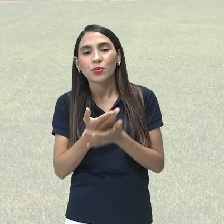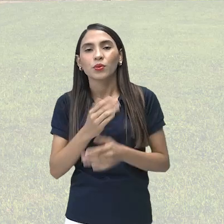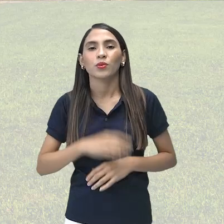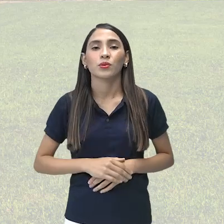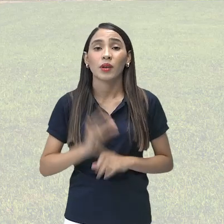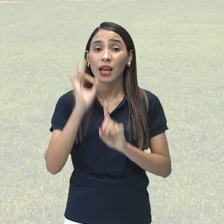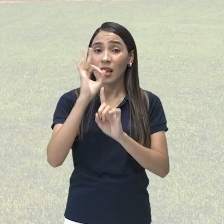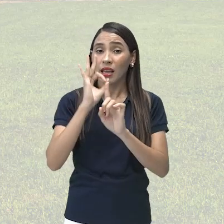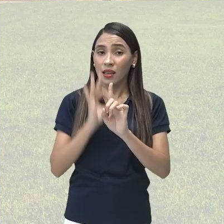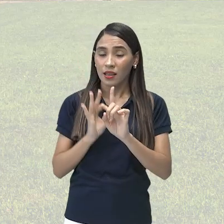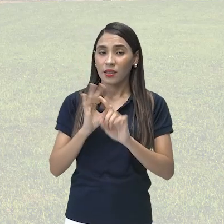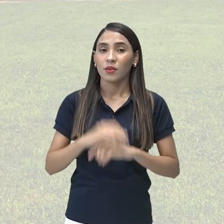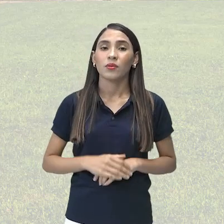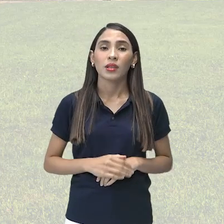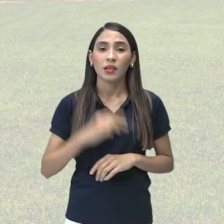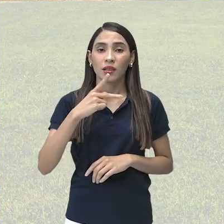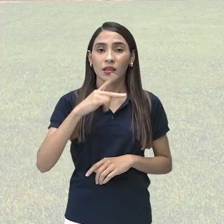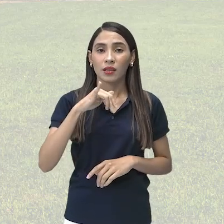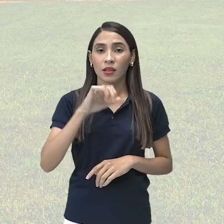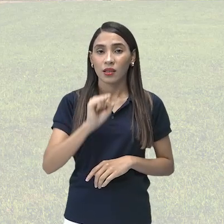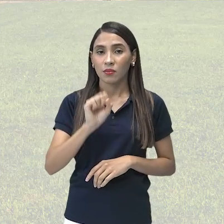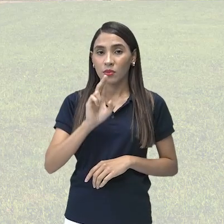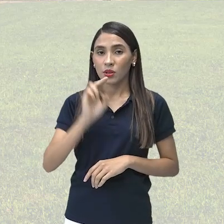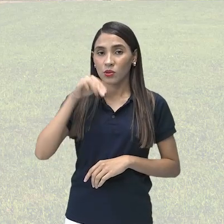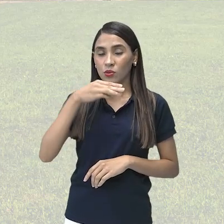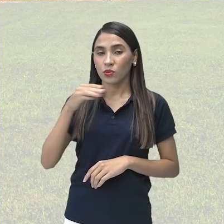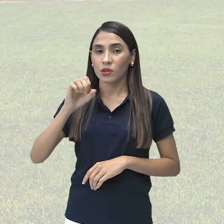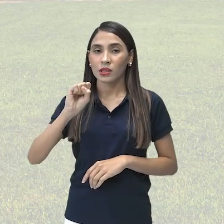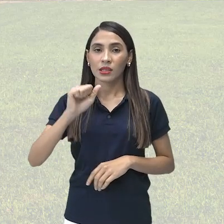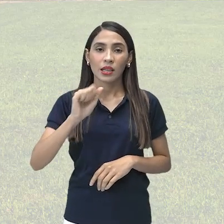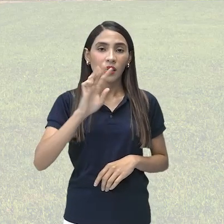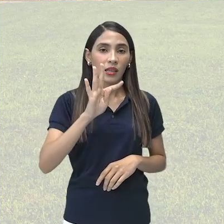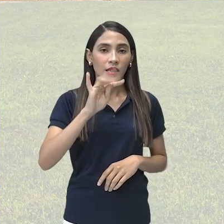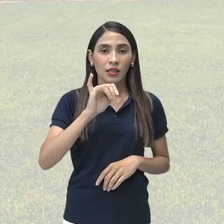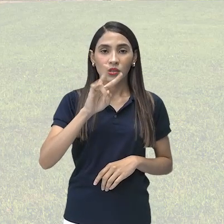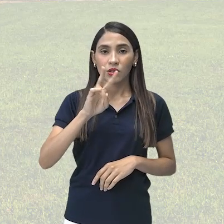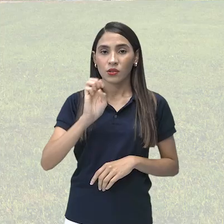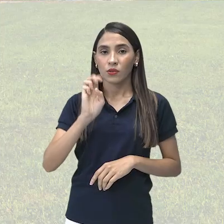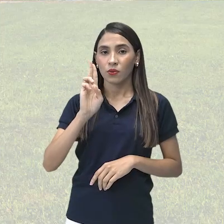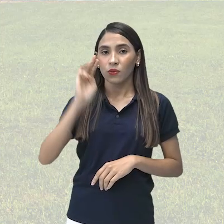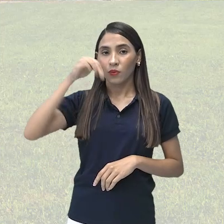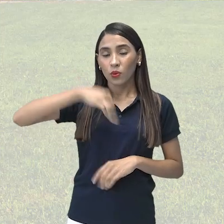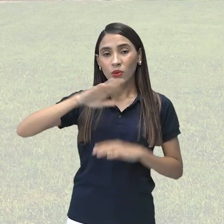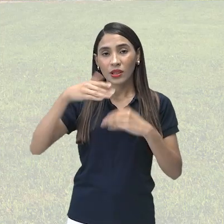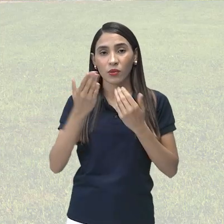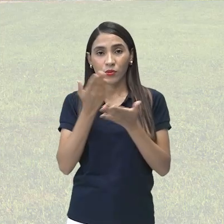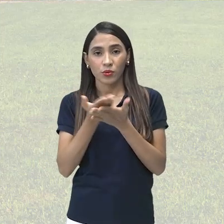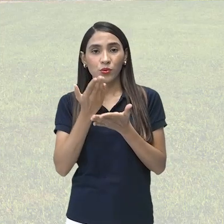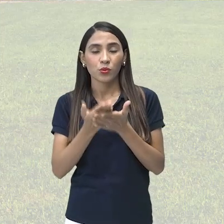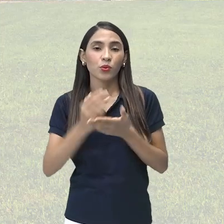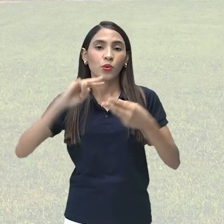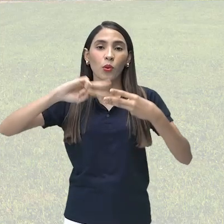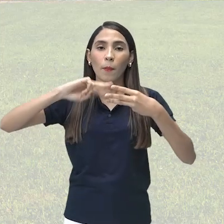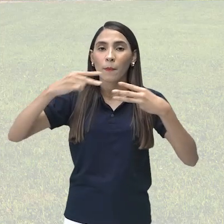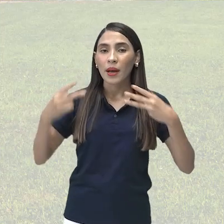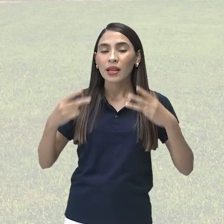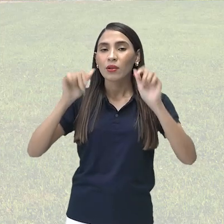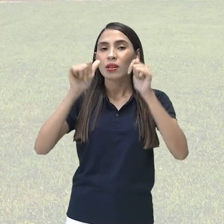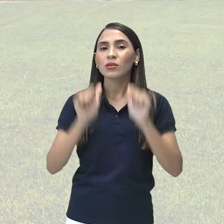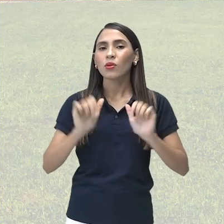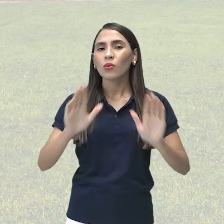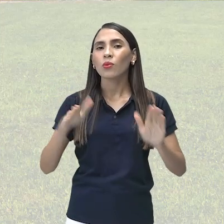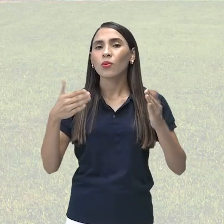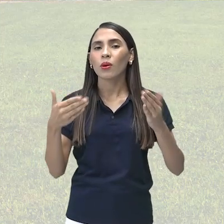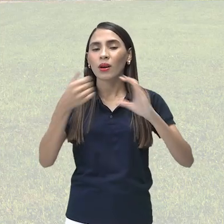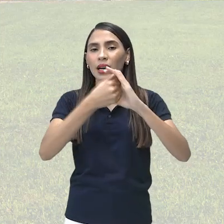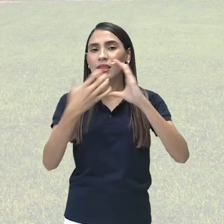com as ervilhas Pisum sativum. Então, nesses estudos, Mendel, ele analisou quais